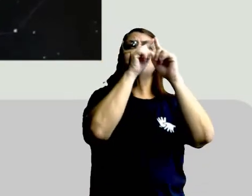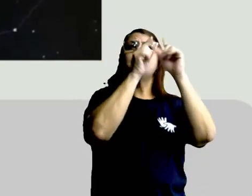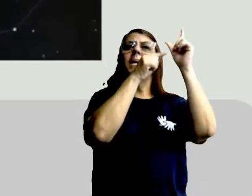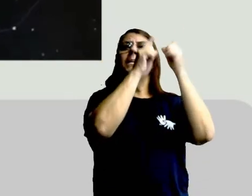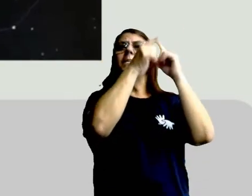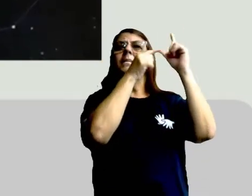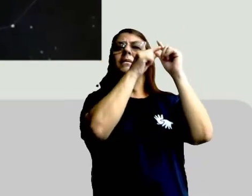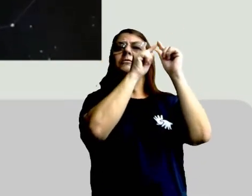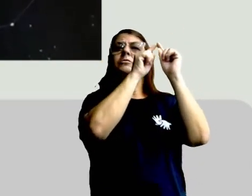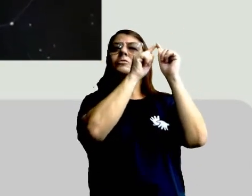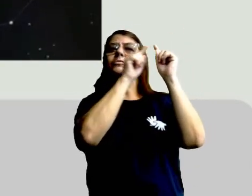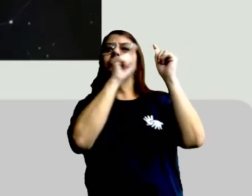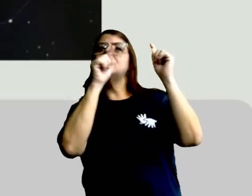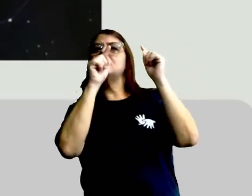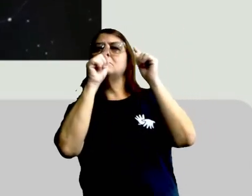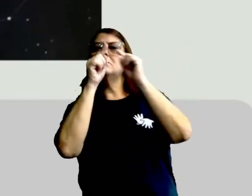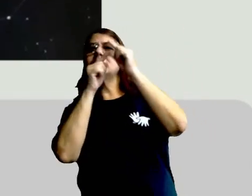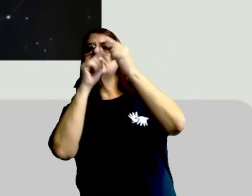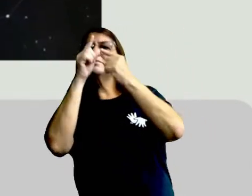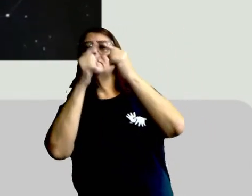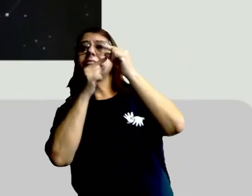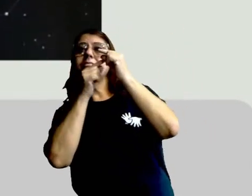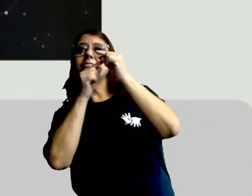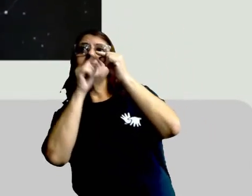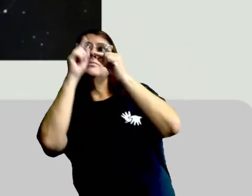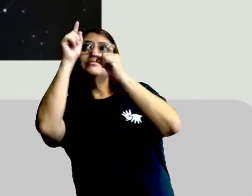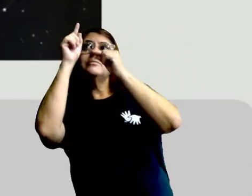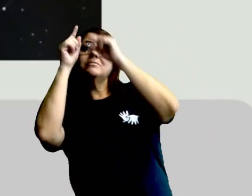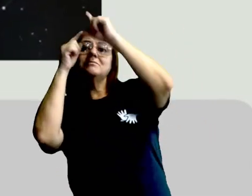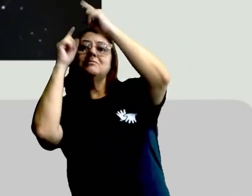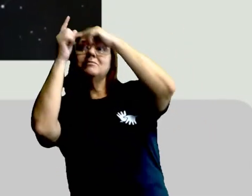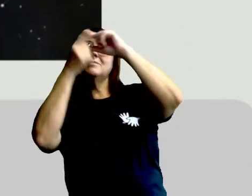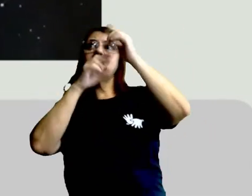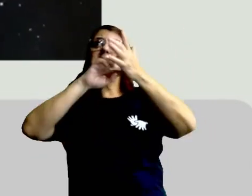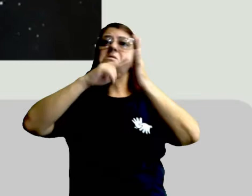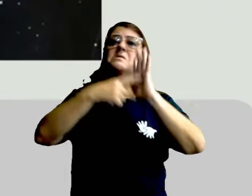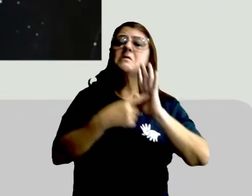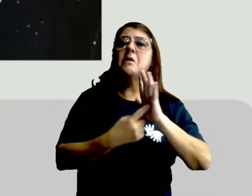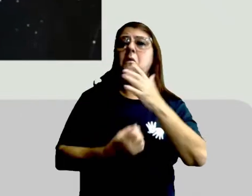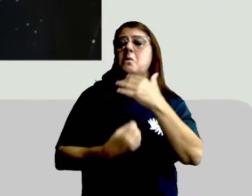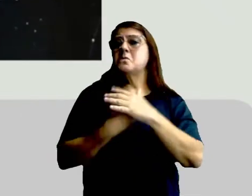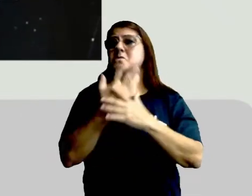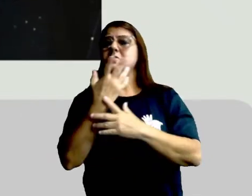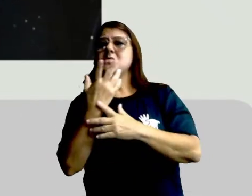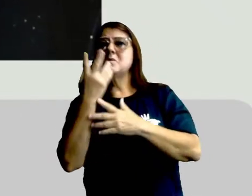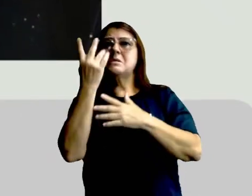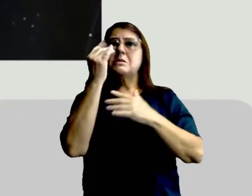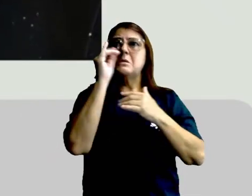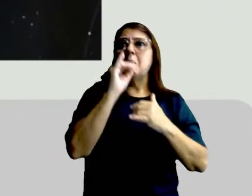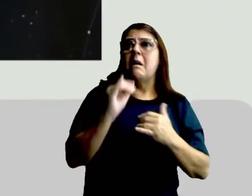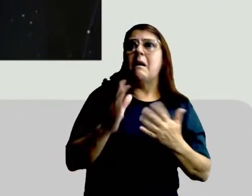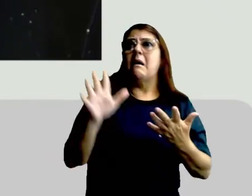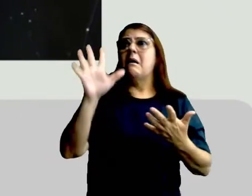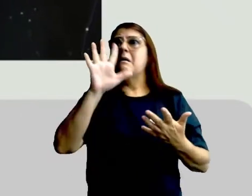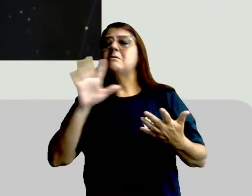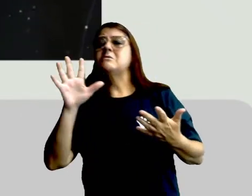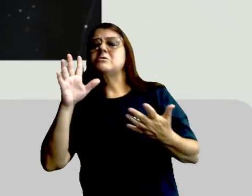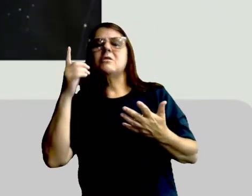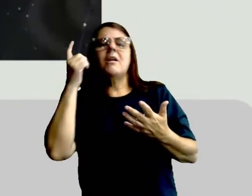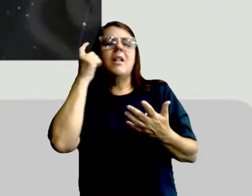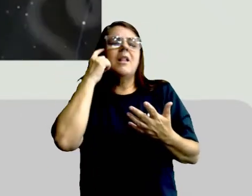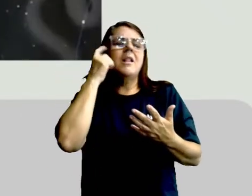por linhas imaginárias, atribuindo a eles significados, construindo imagens baseadas em suas